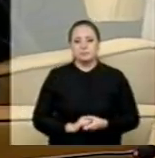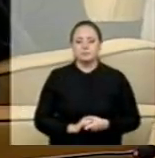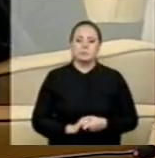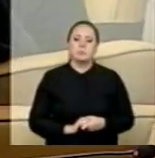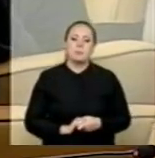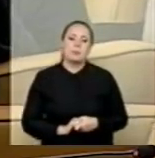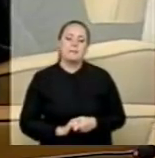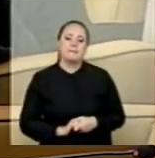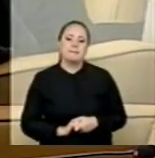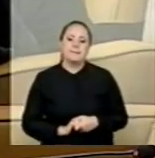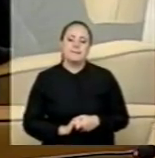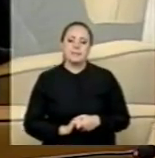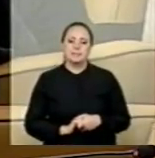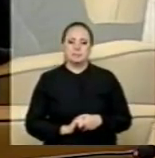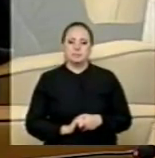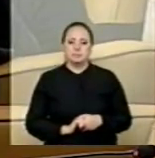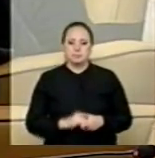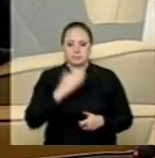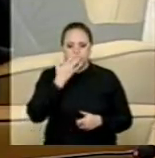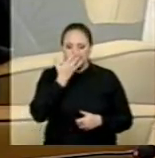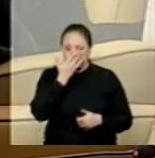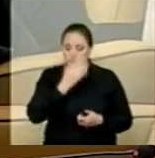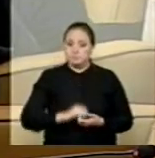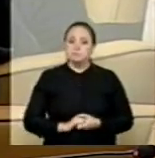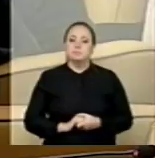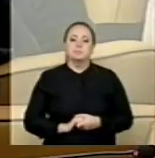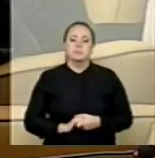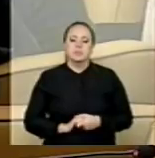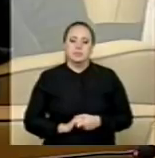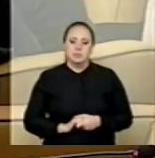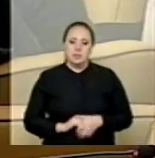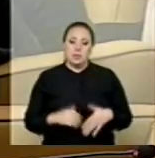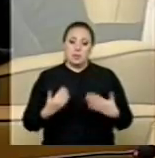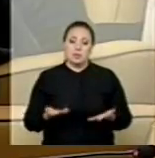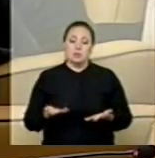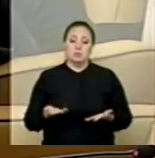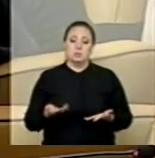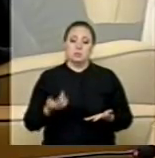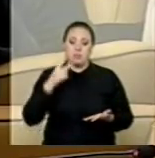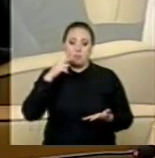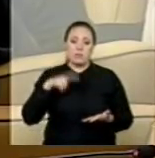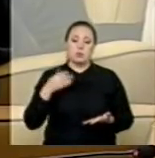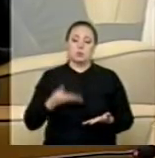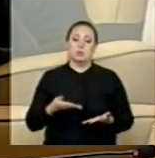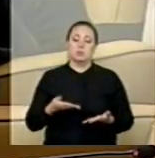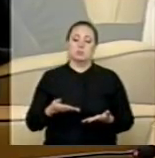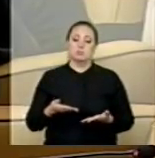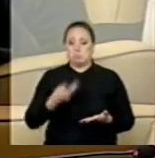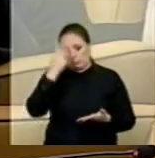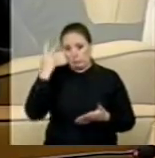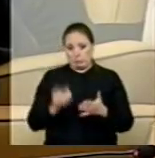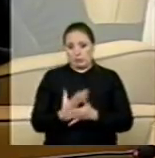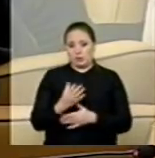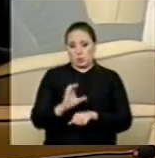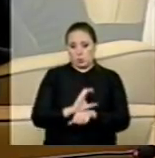do Estado Democrático de Direito. A ressaltar essa ótica, o próprio constituinte